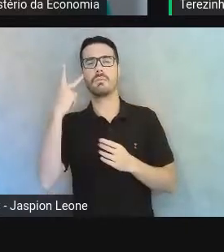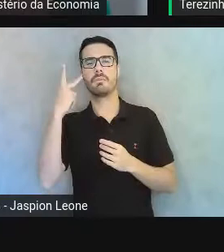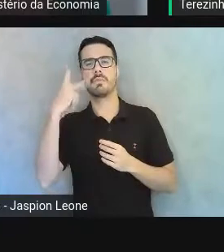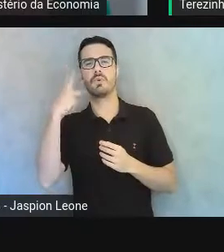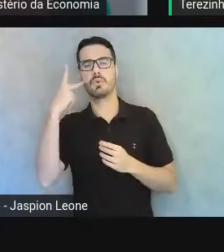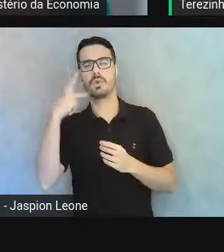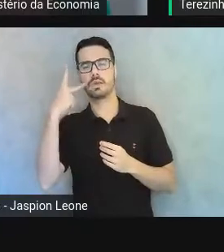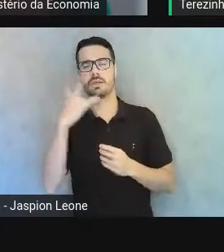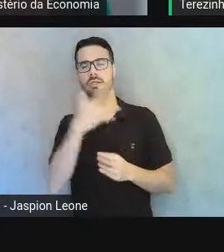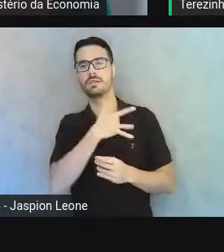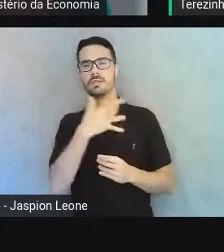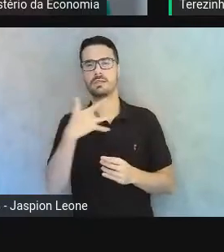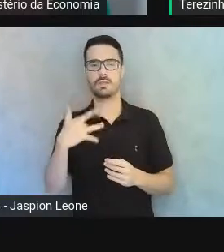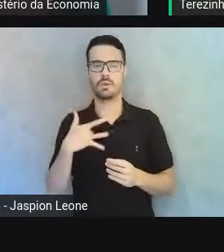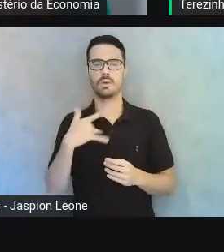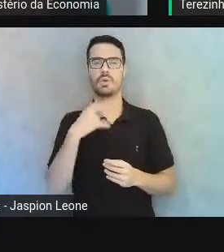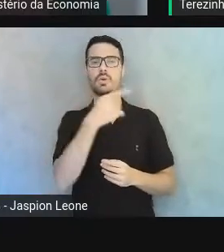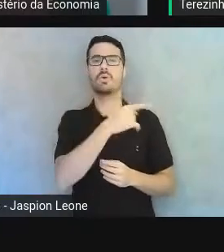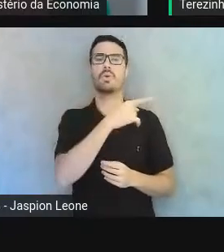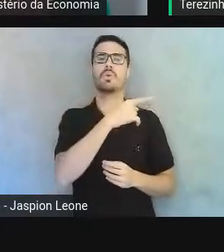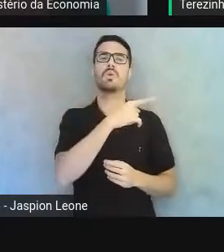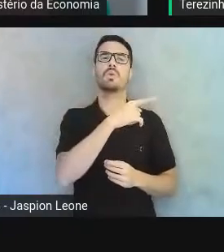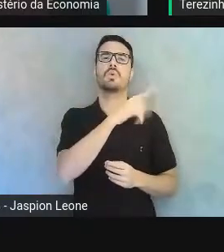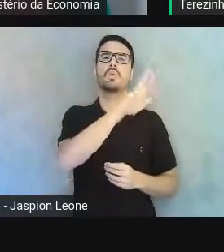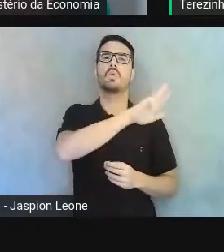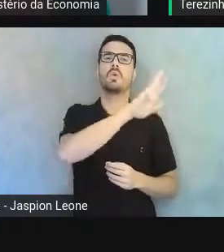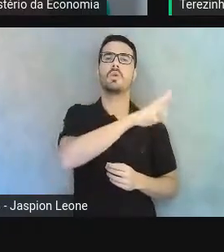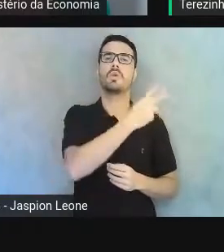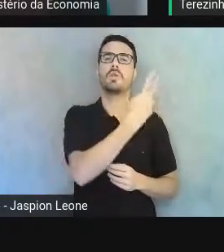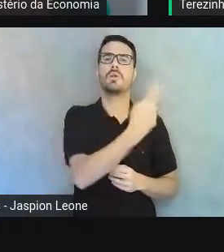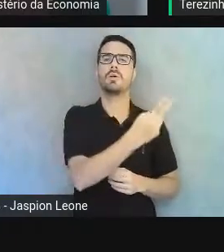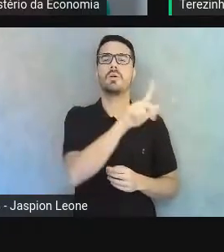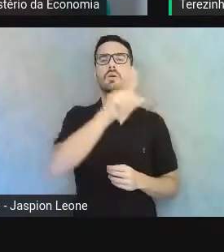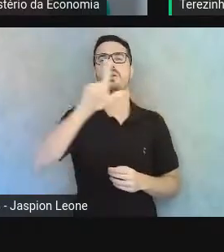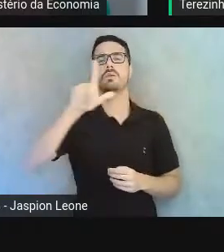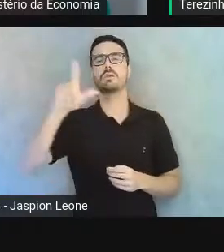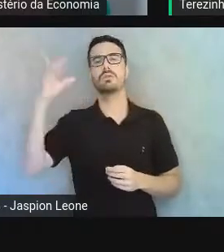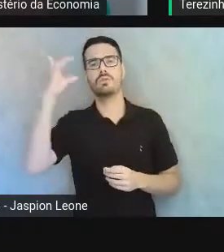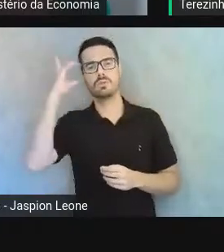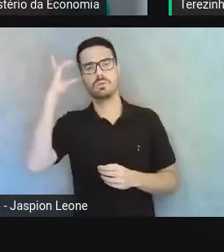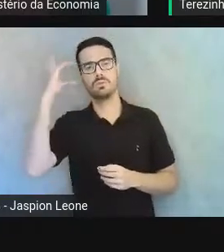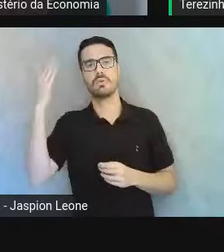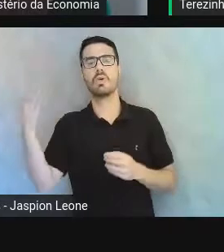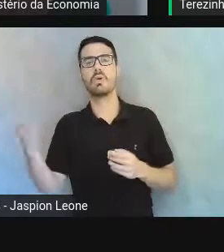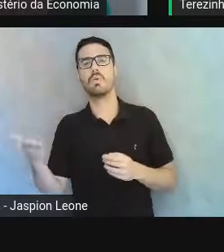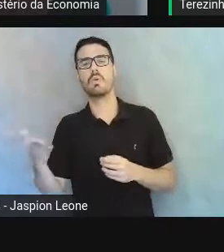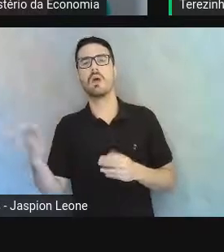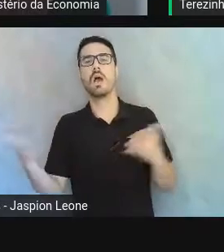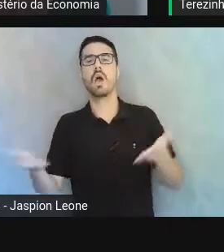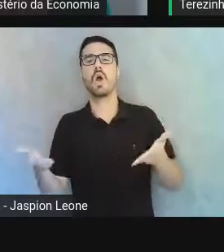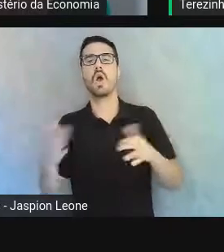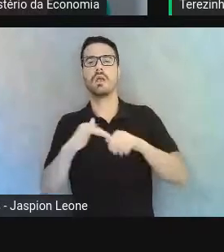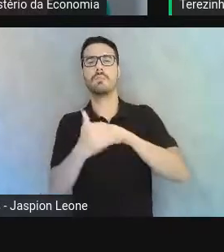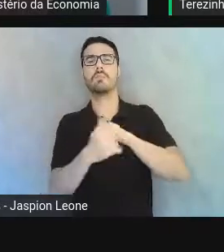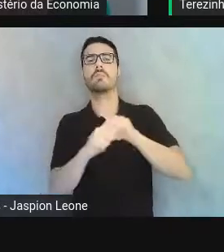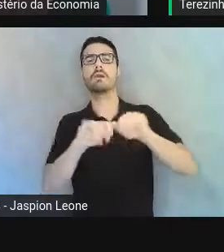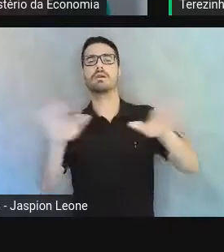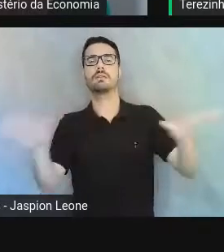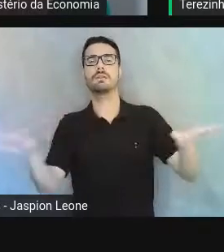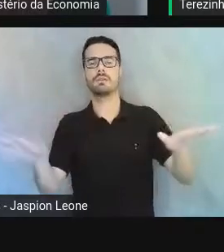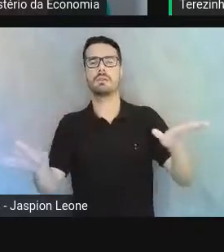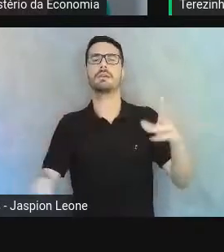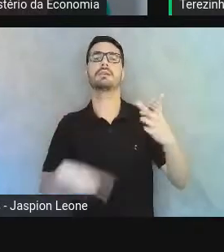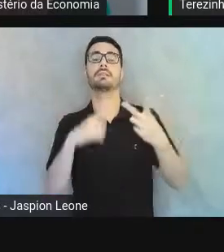mandatos Lula 2 e Dilma 1 com o cenário atual em termos de pandemia? Essa é a primeira. A